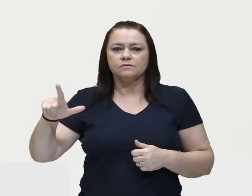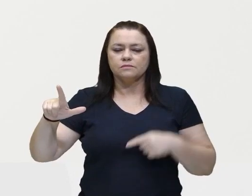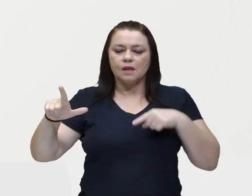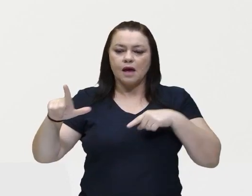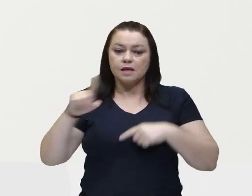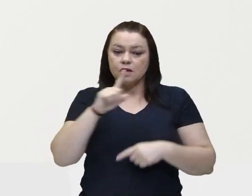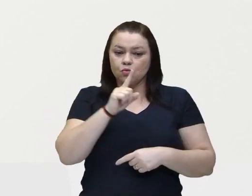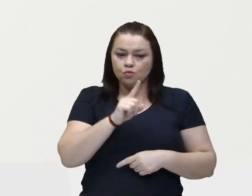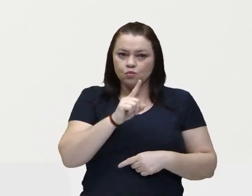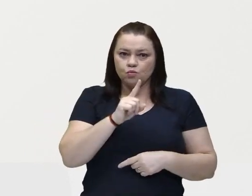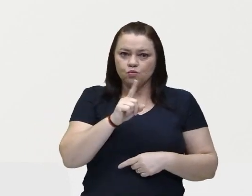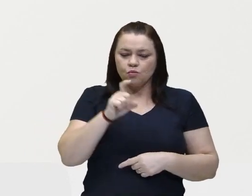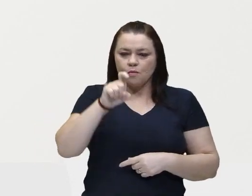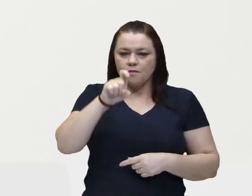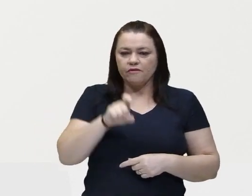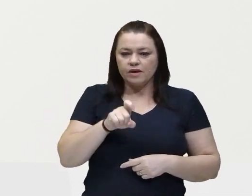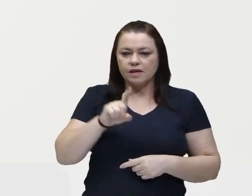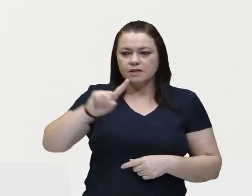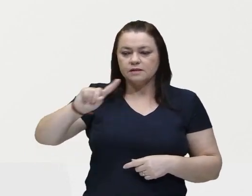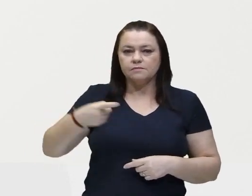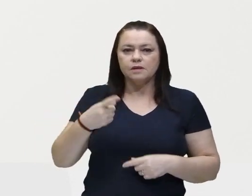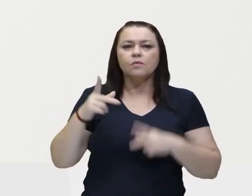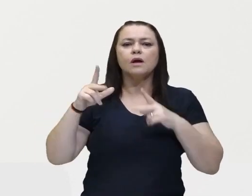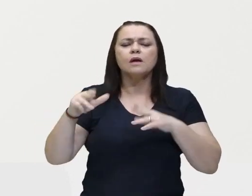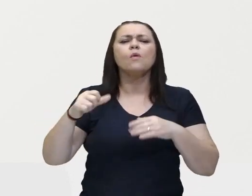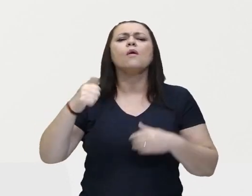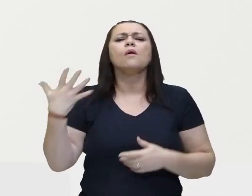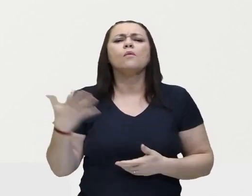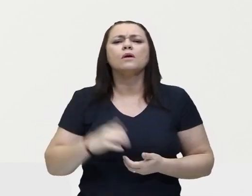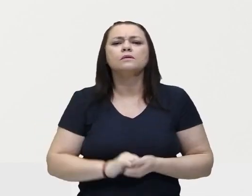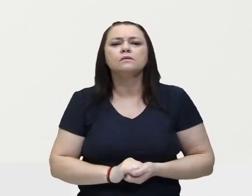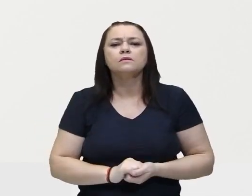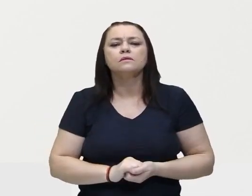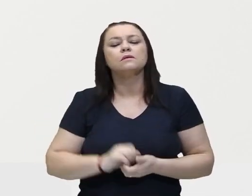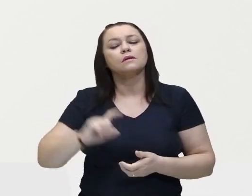multiplicado por 1000 vai dar quanto? 1000